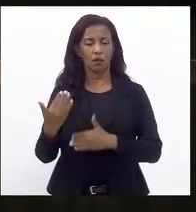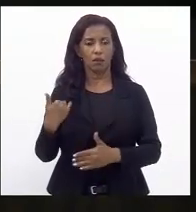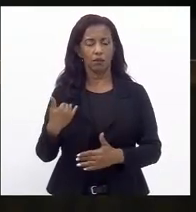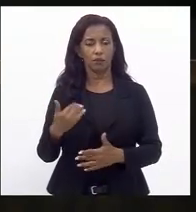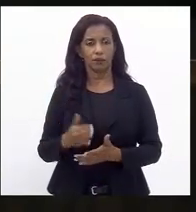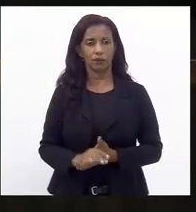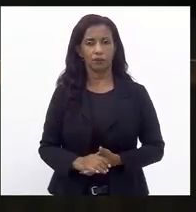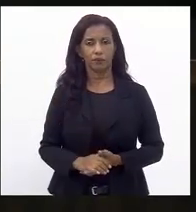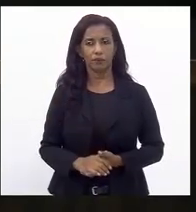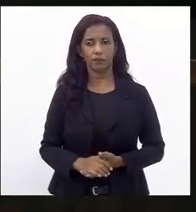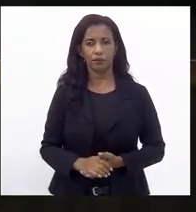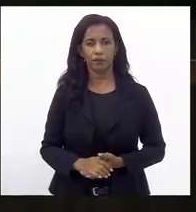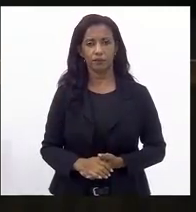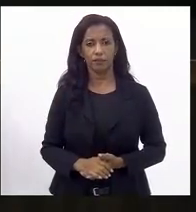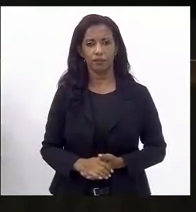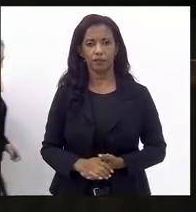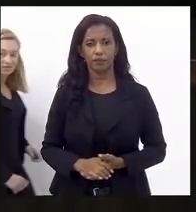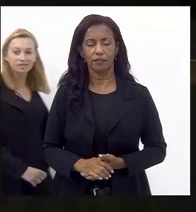anterior não